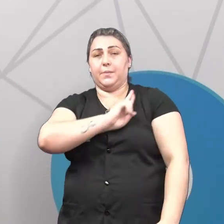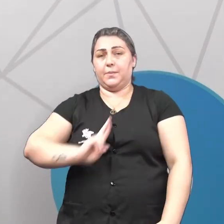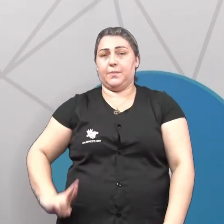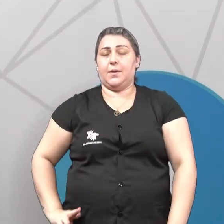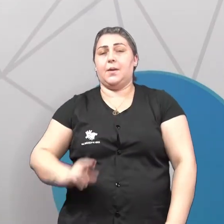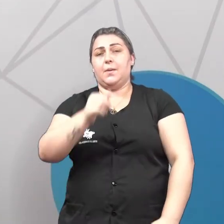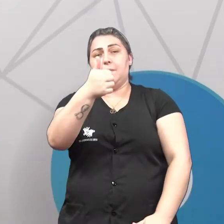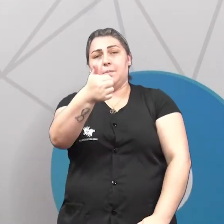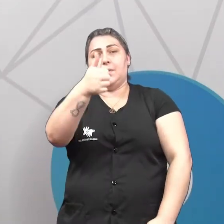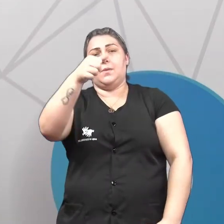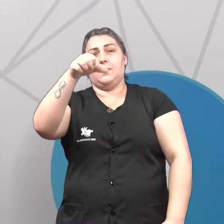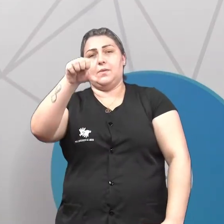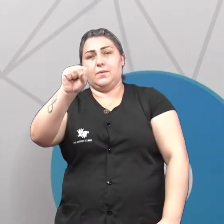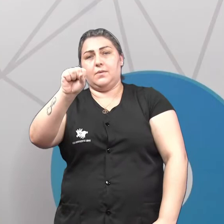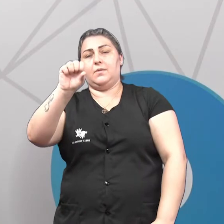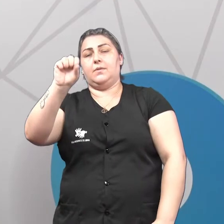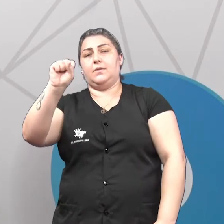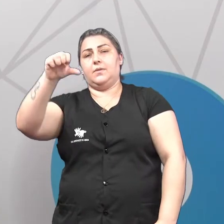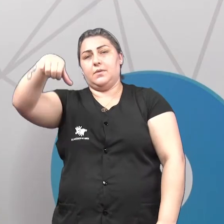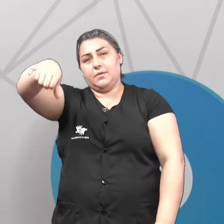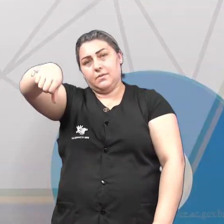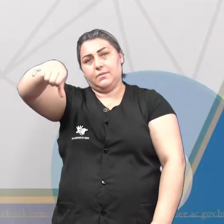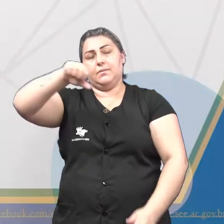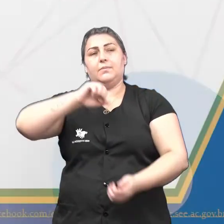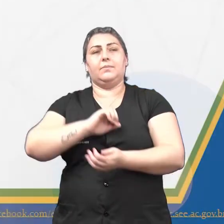Em 1889.